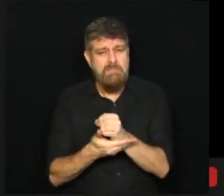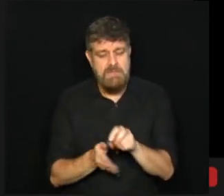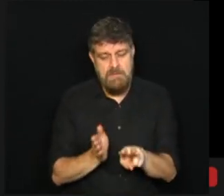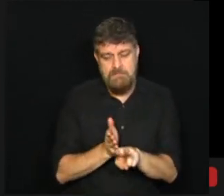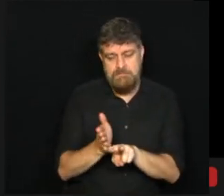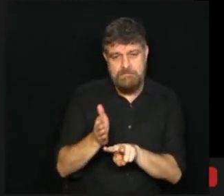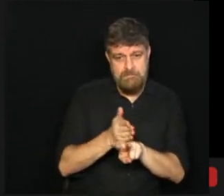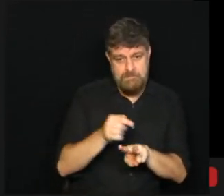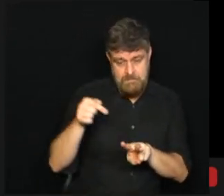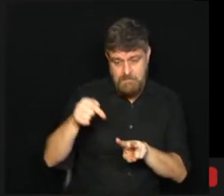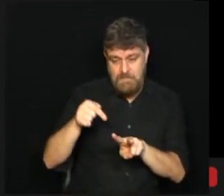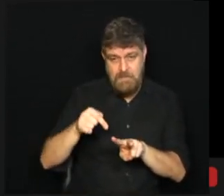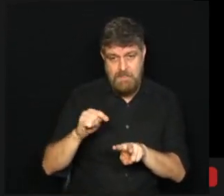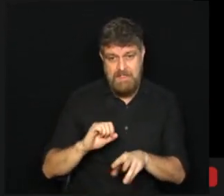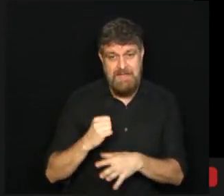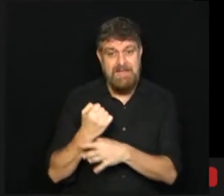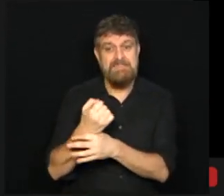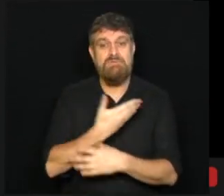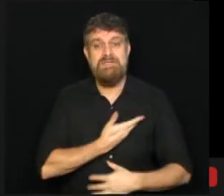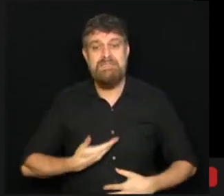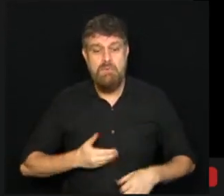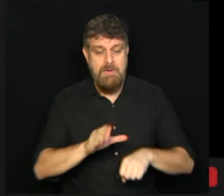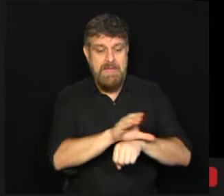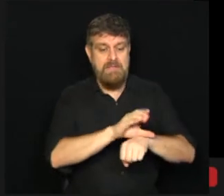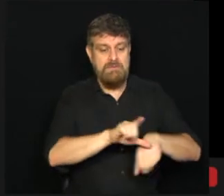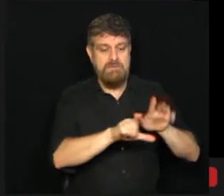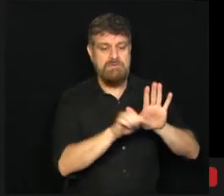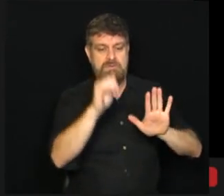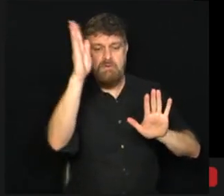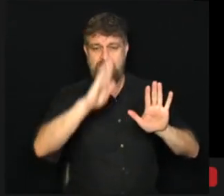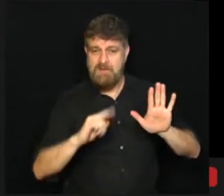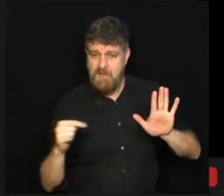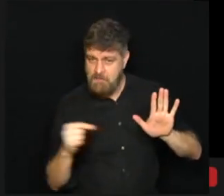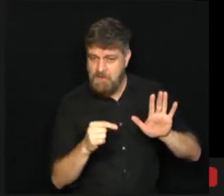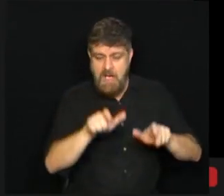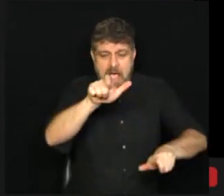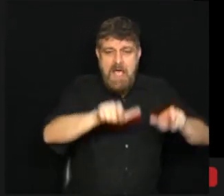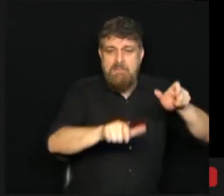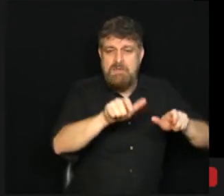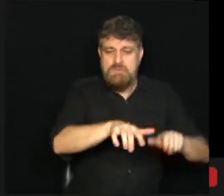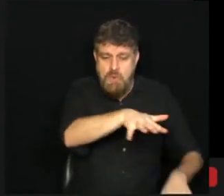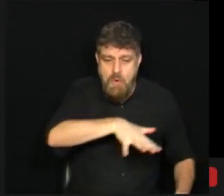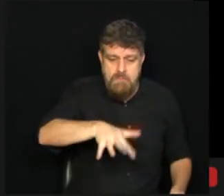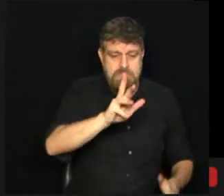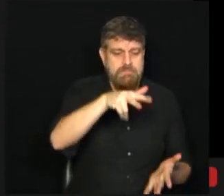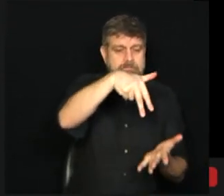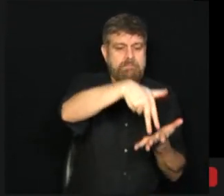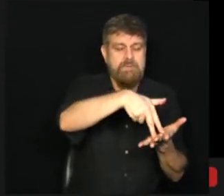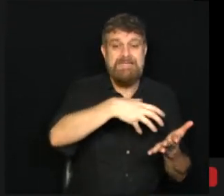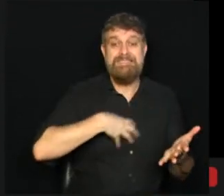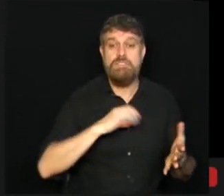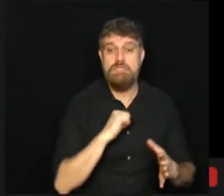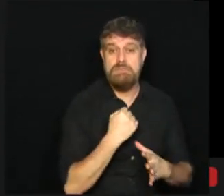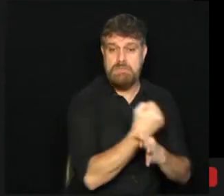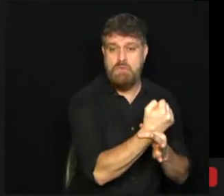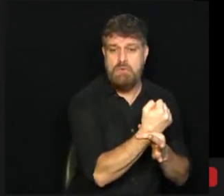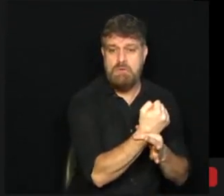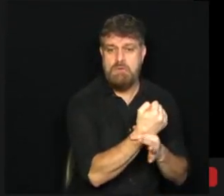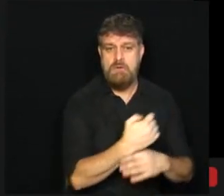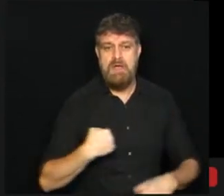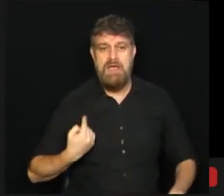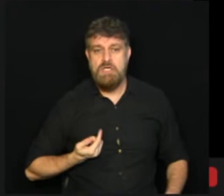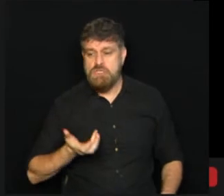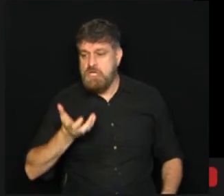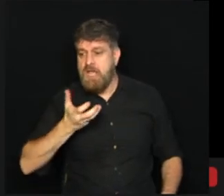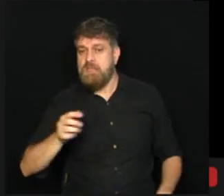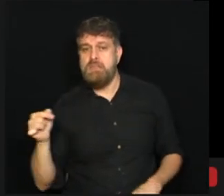direito à segurança pública. Está na Constituição, as pessoas têm direito de viver num ambiente seguro. Agora, nós não queremos segurança à